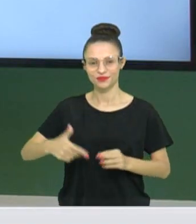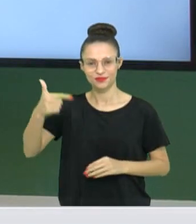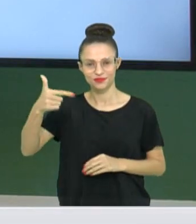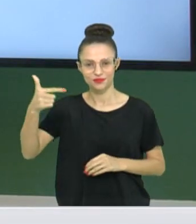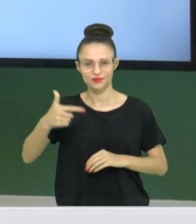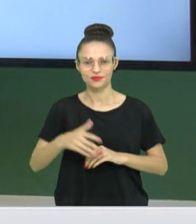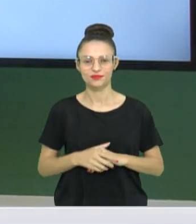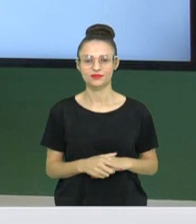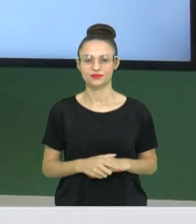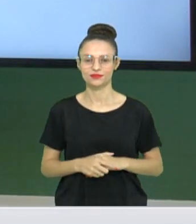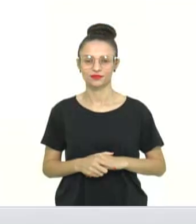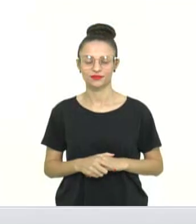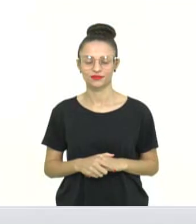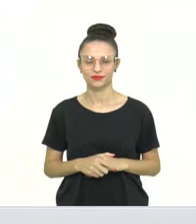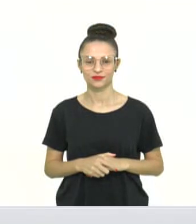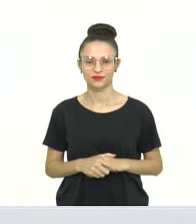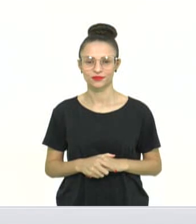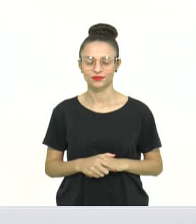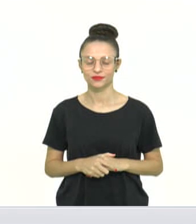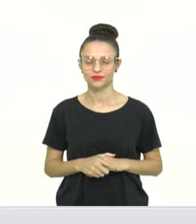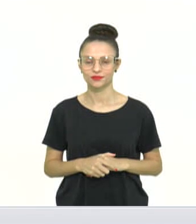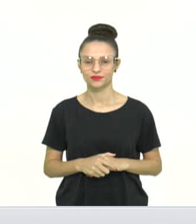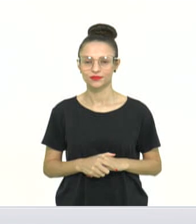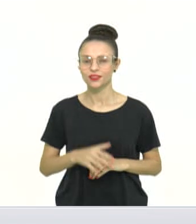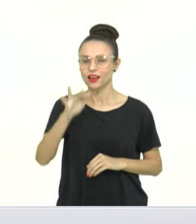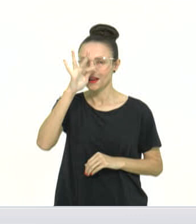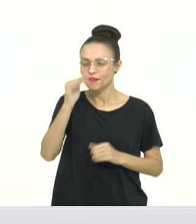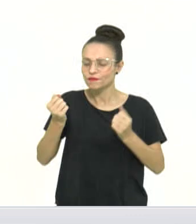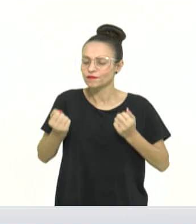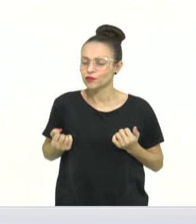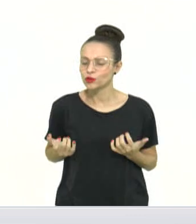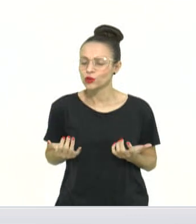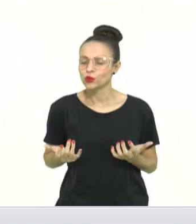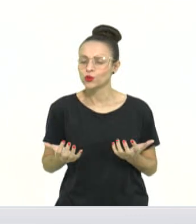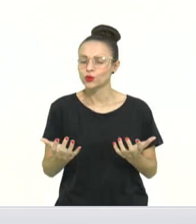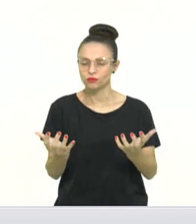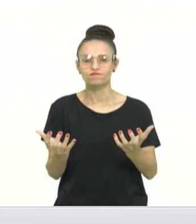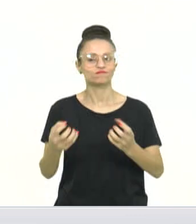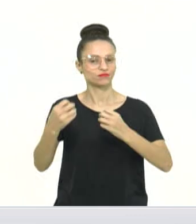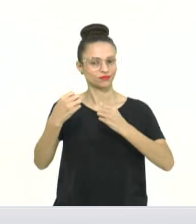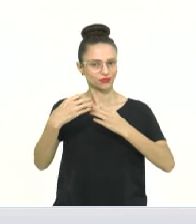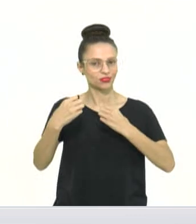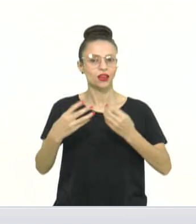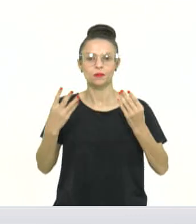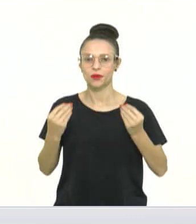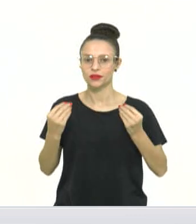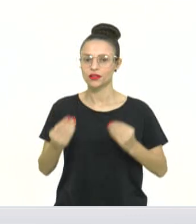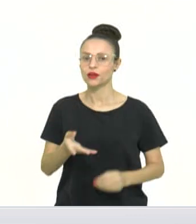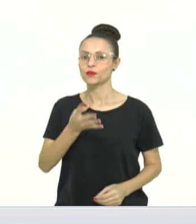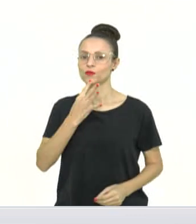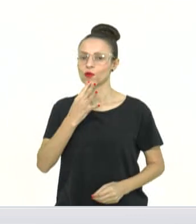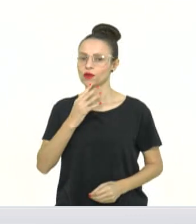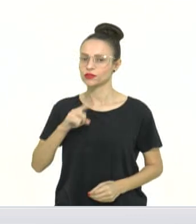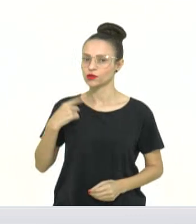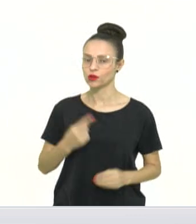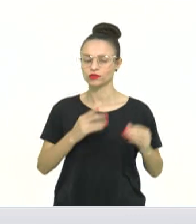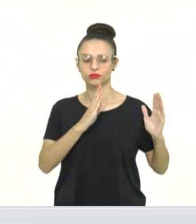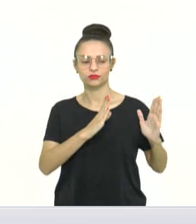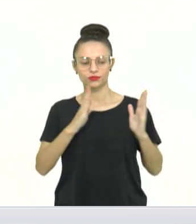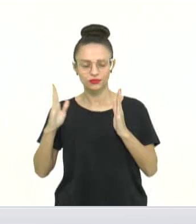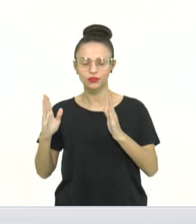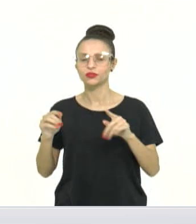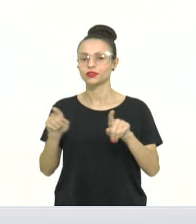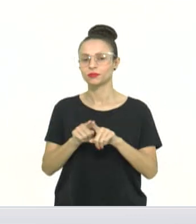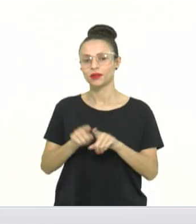Atividade 2. As plantas nos ensinaram muito nessa pandemia, a conhecer nossos ciclos e aprender